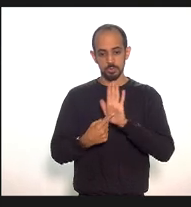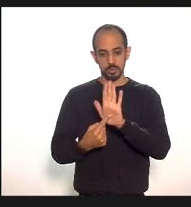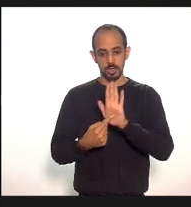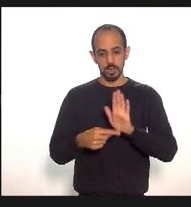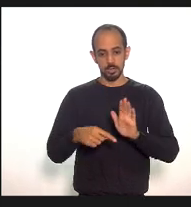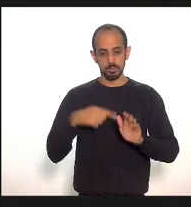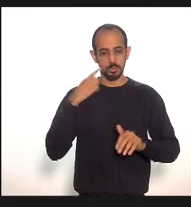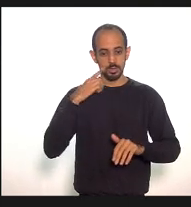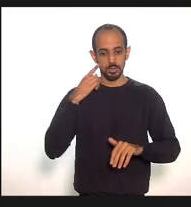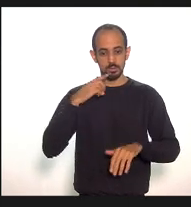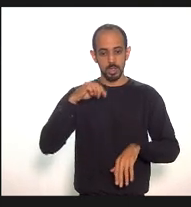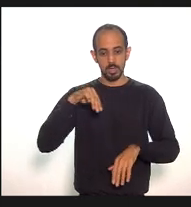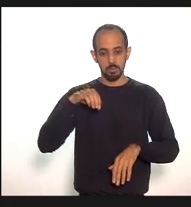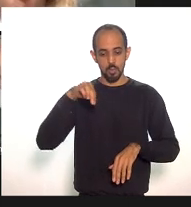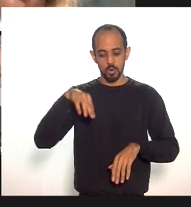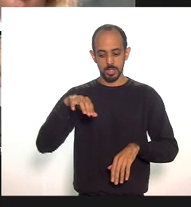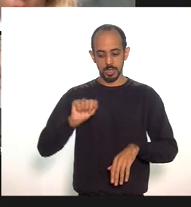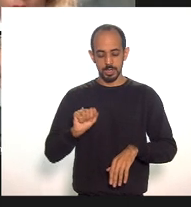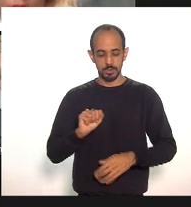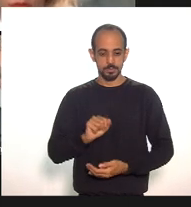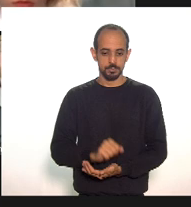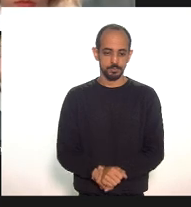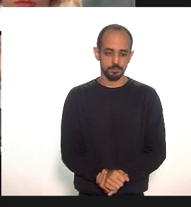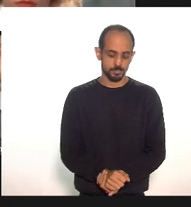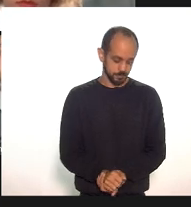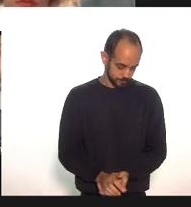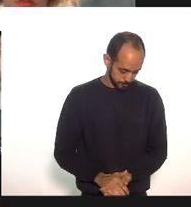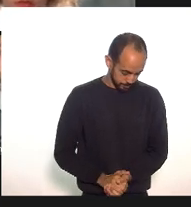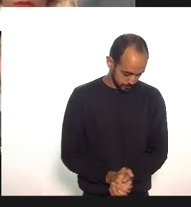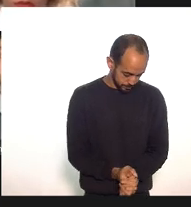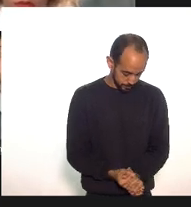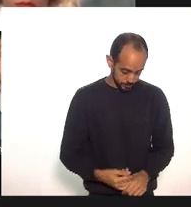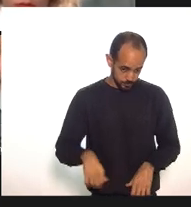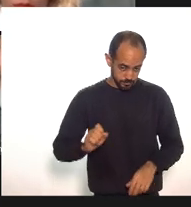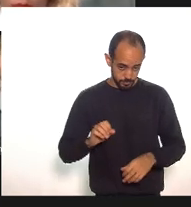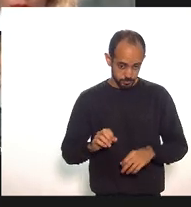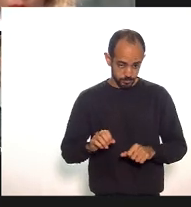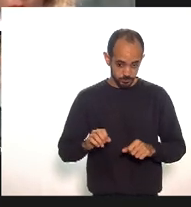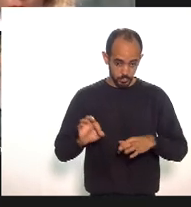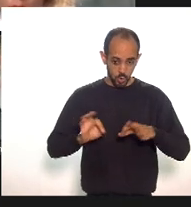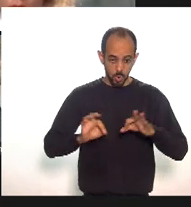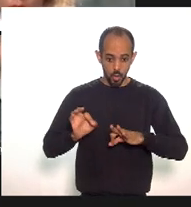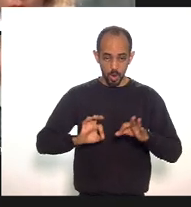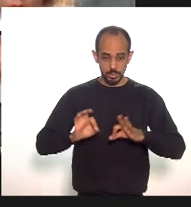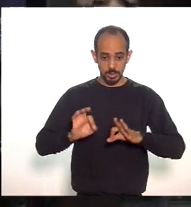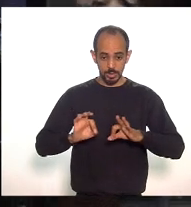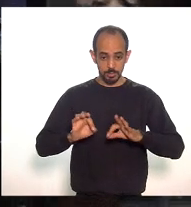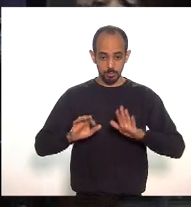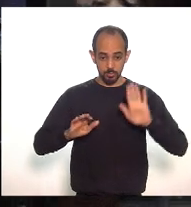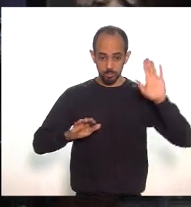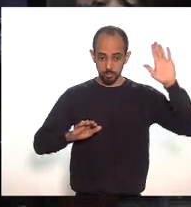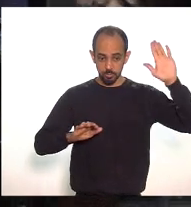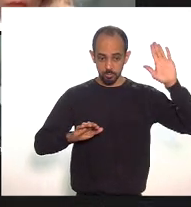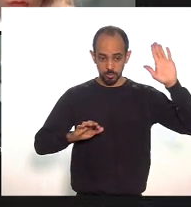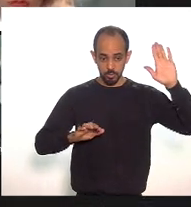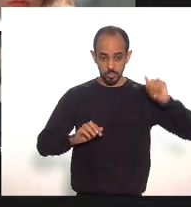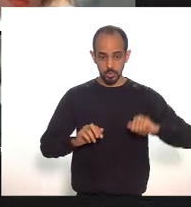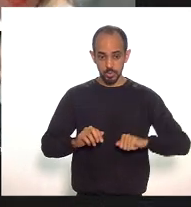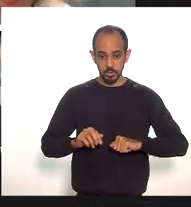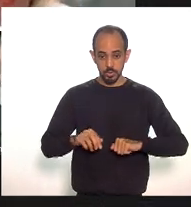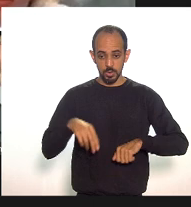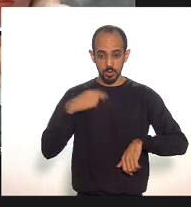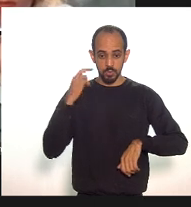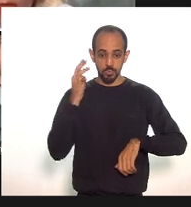Mônica em a questão de ordem Presidente questão de ordem do valdec